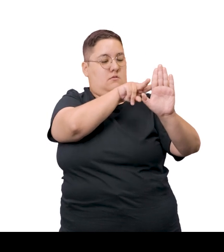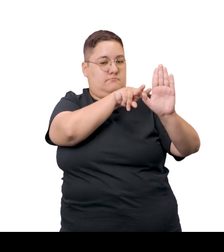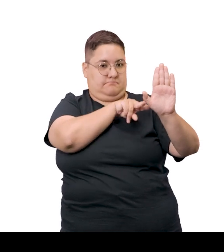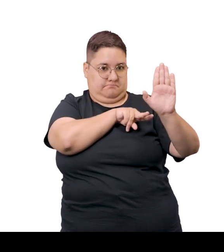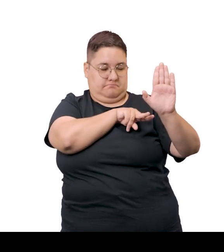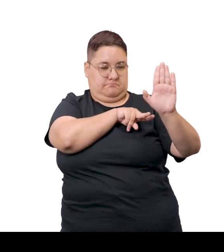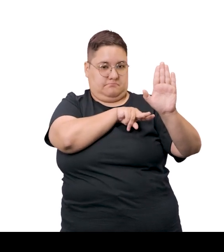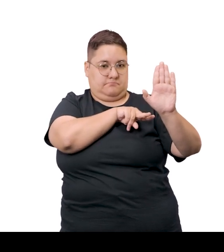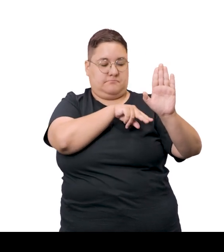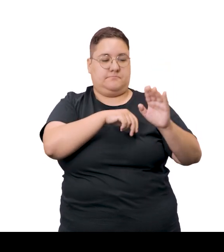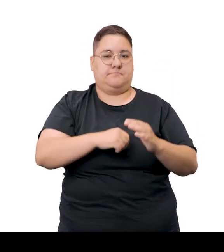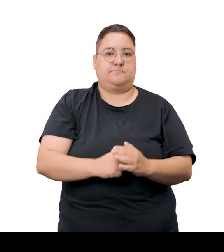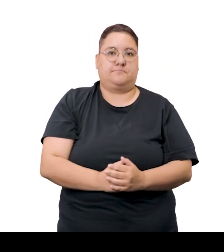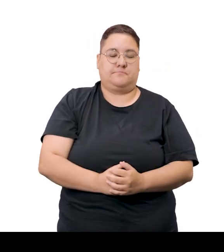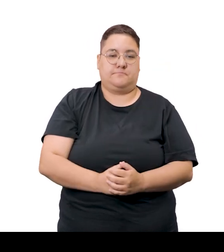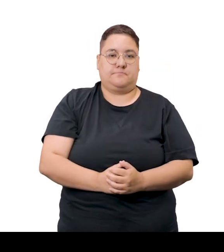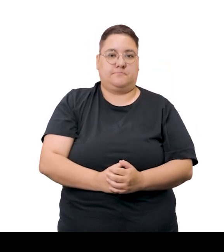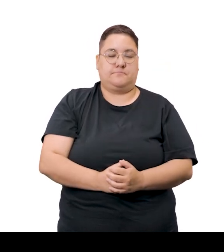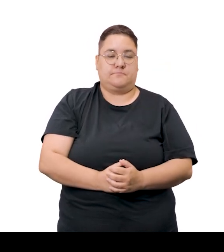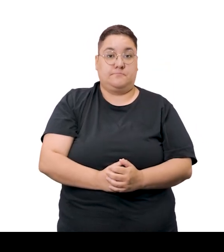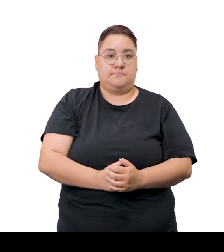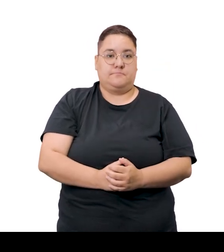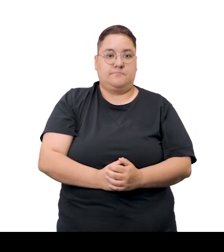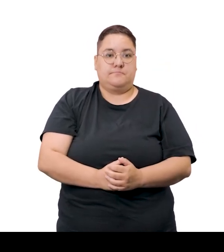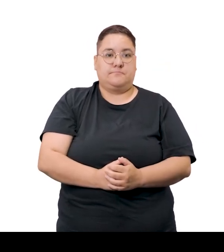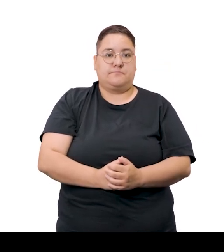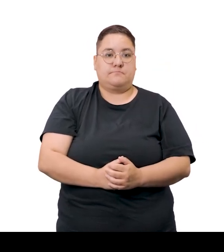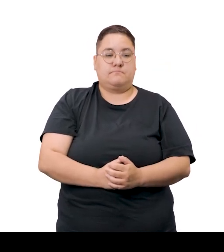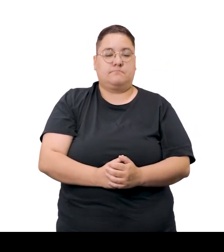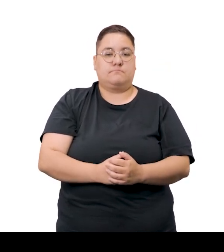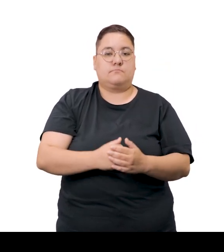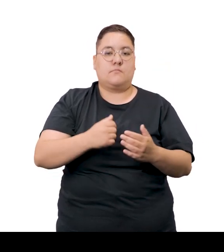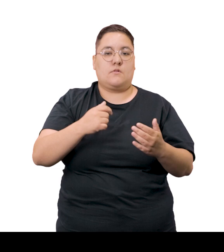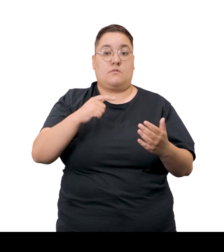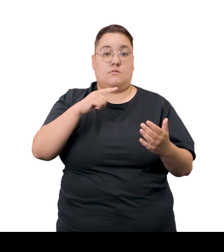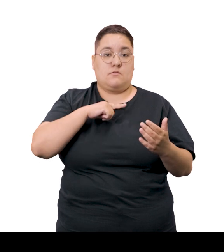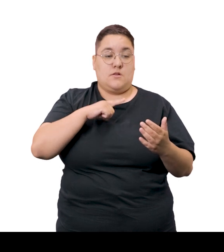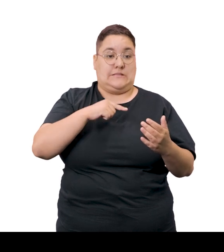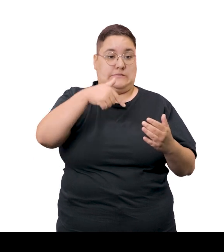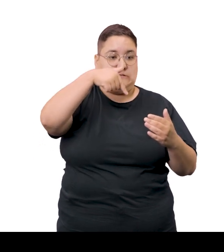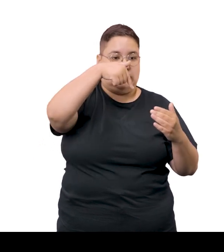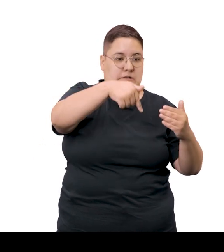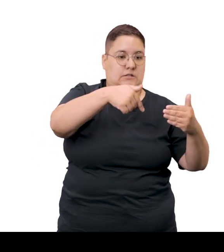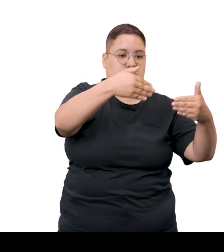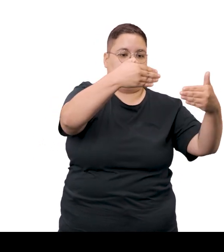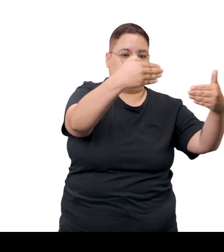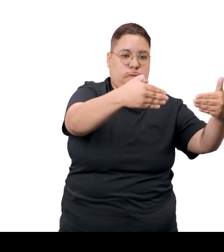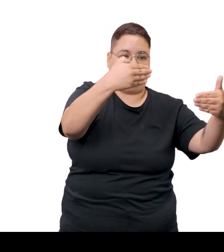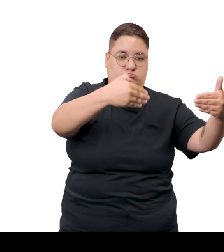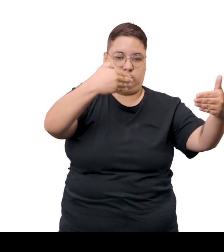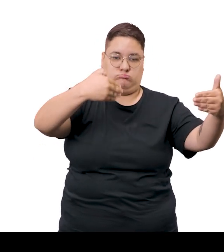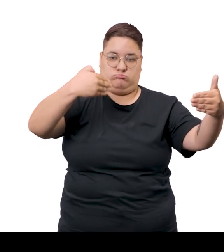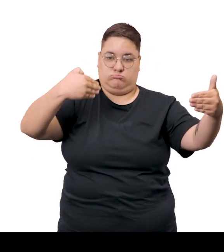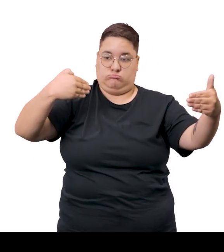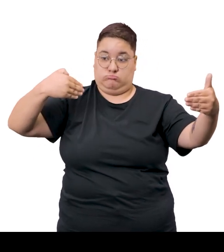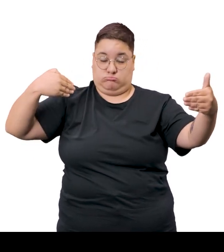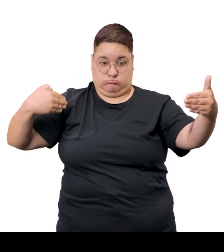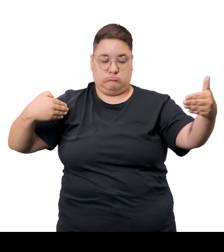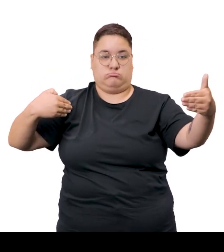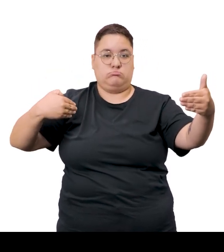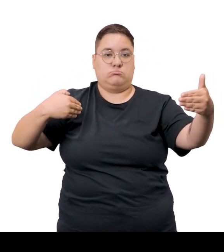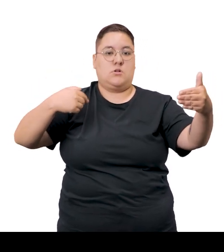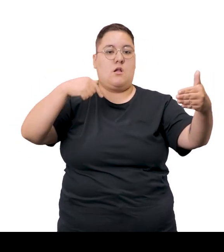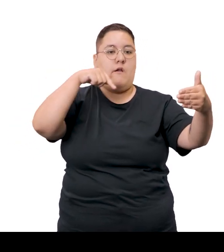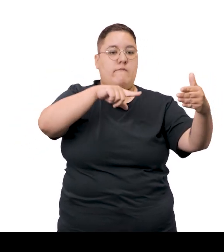O grande espaço da galeria abriga 7 fileiras horizontais de cavaletes de vidro com as fotografias de Opie,